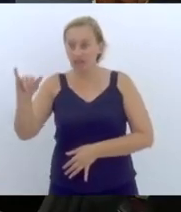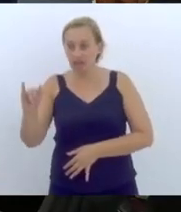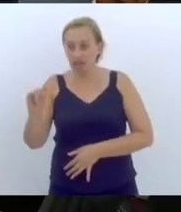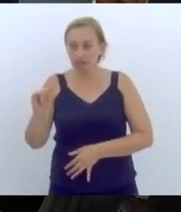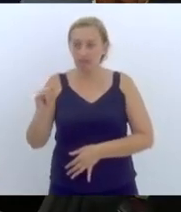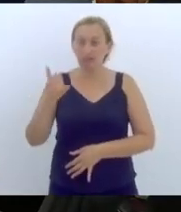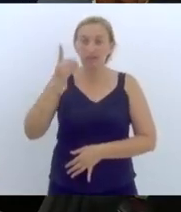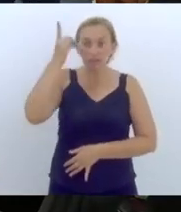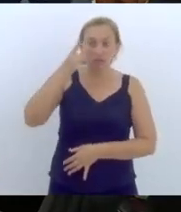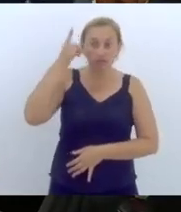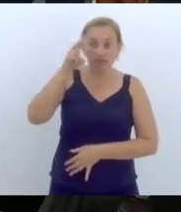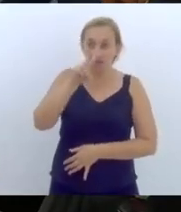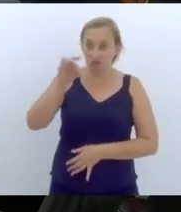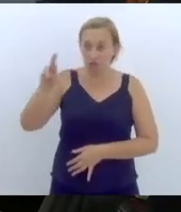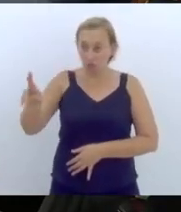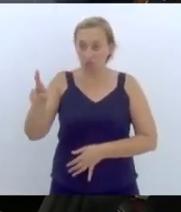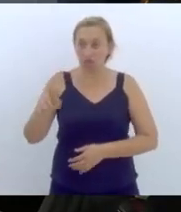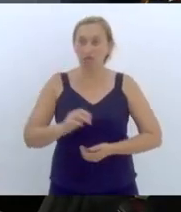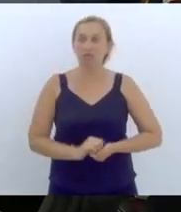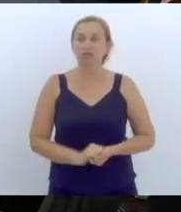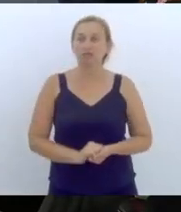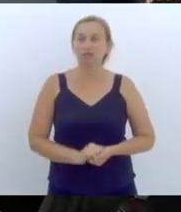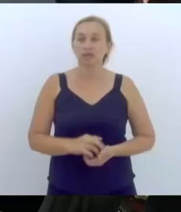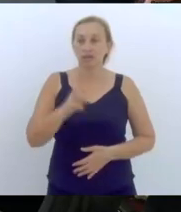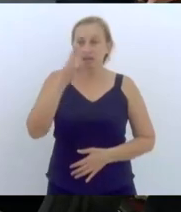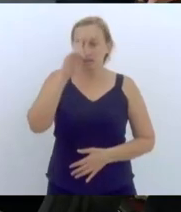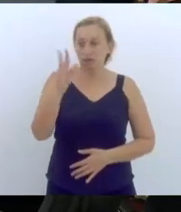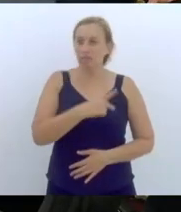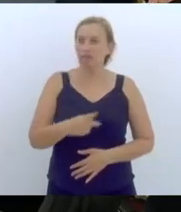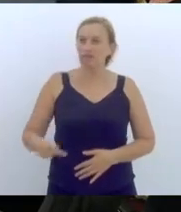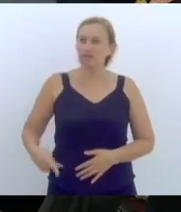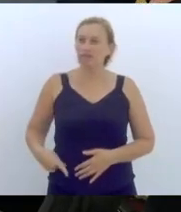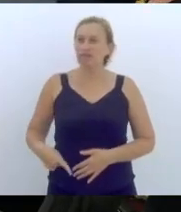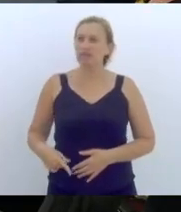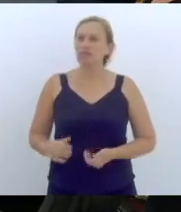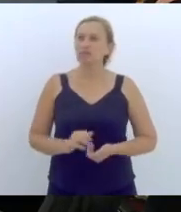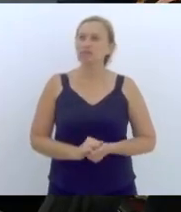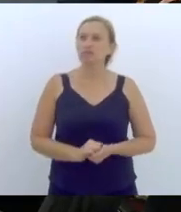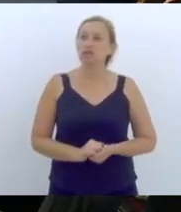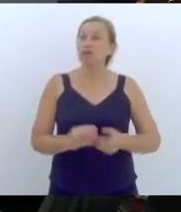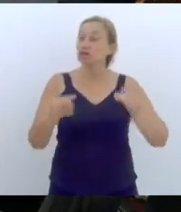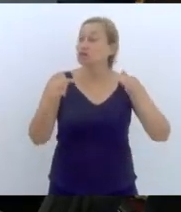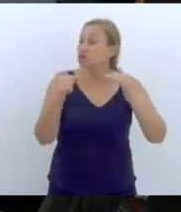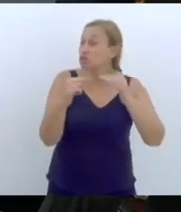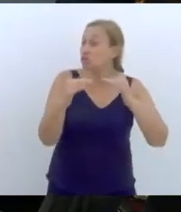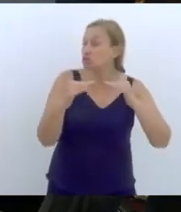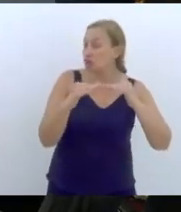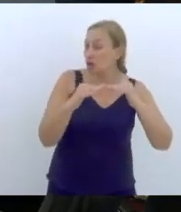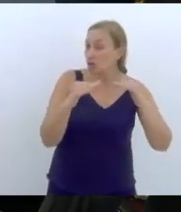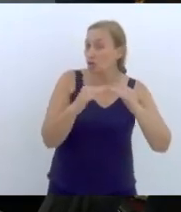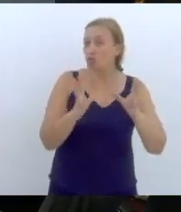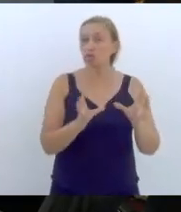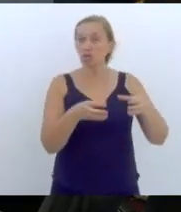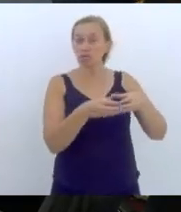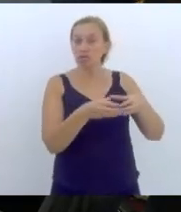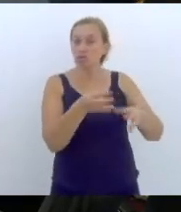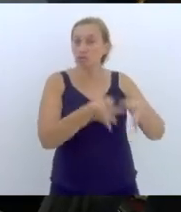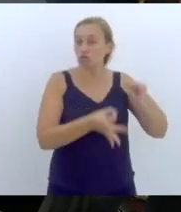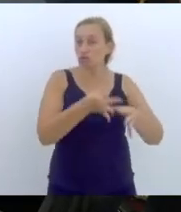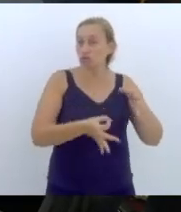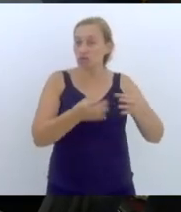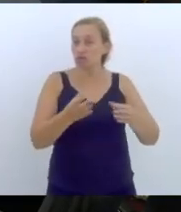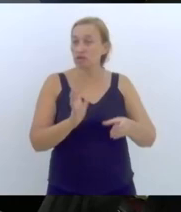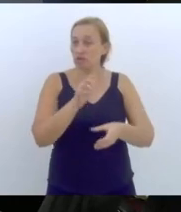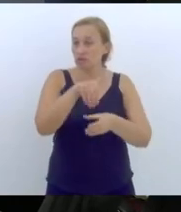Deputado Vitor Júnior. Presidente, votamos sim, de acordo com o parecer da Comissão de Constituição e Justiça. A gente vai estar